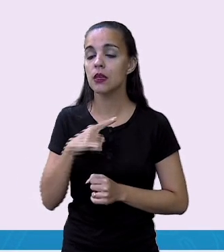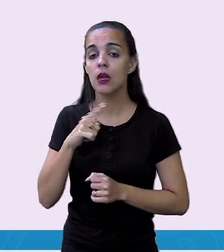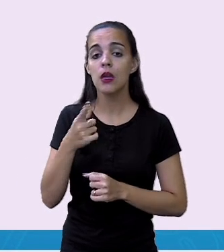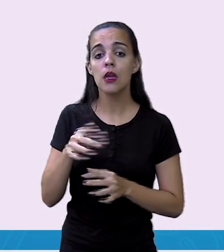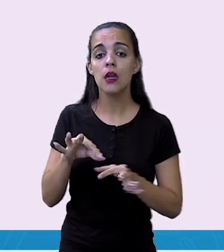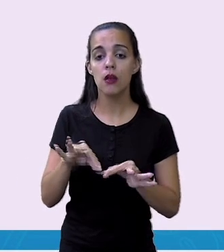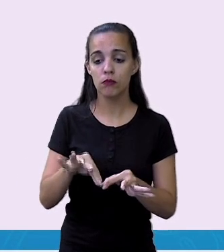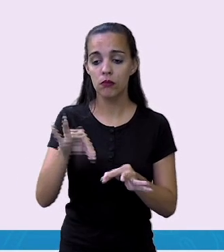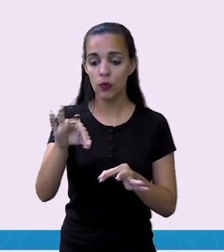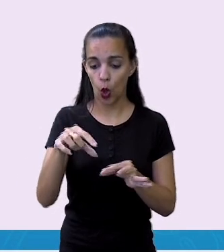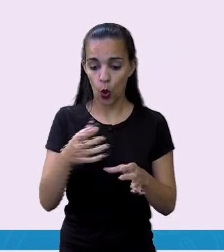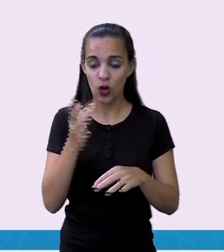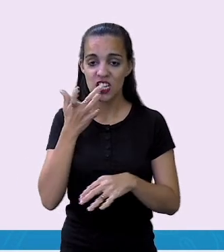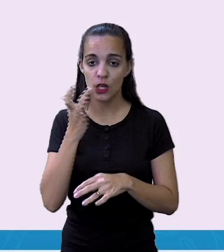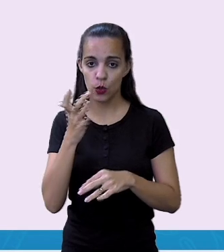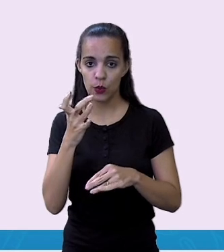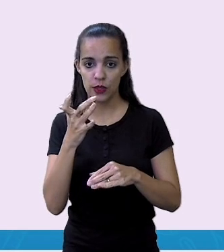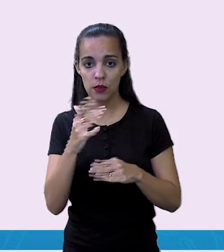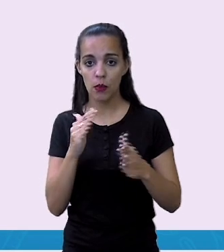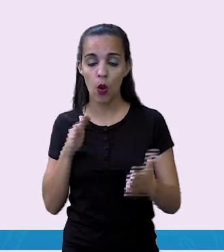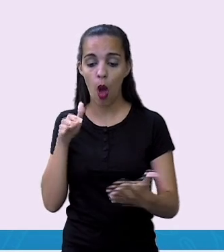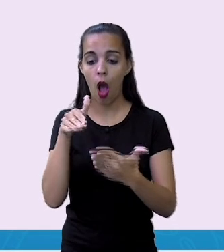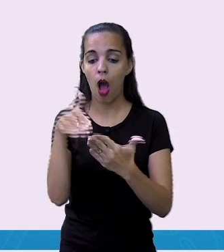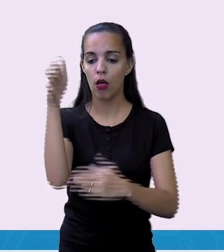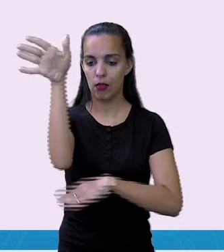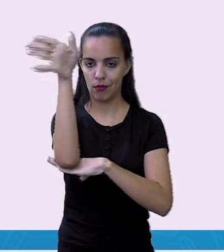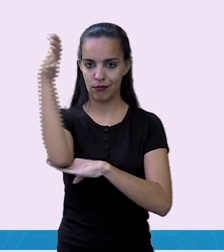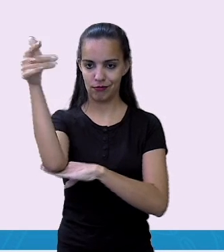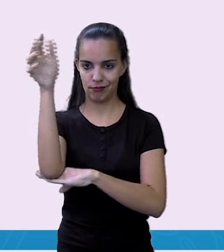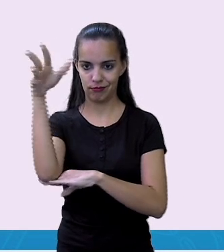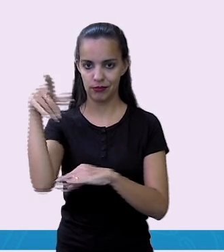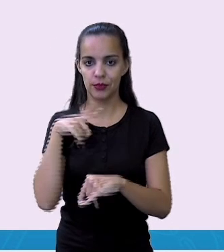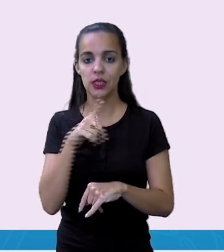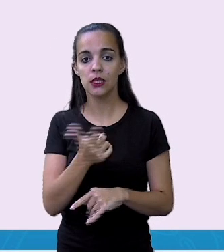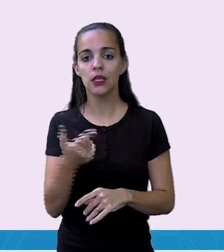do mastro. Cheguei nessa razão, certo?